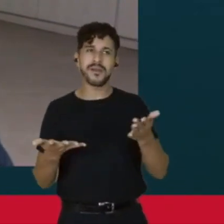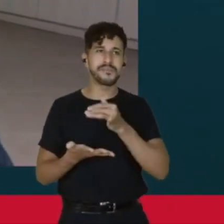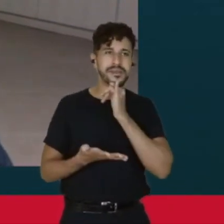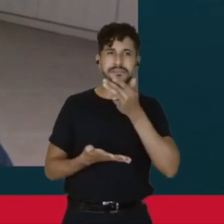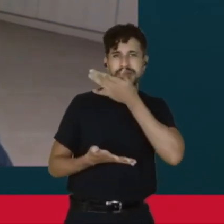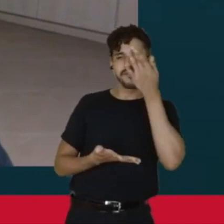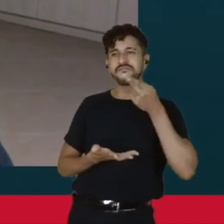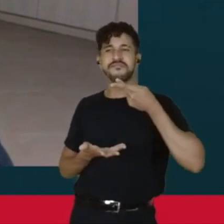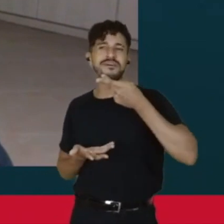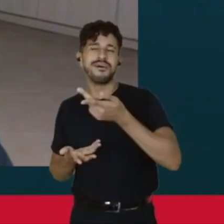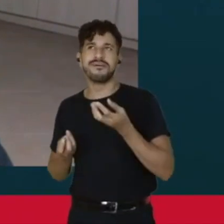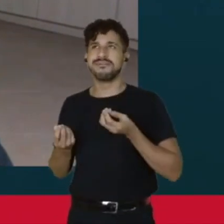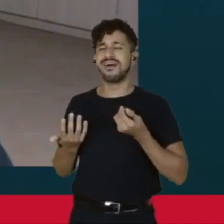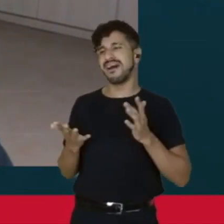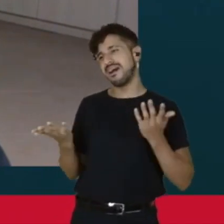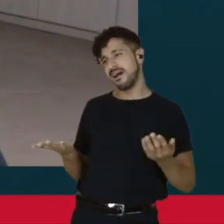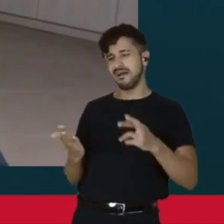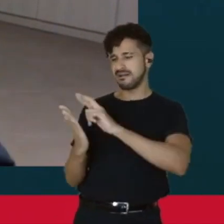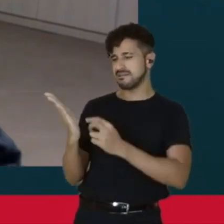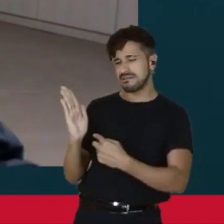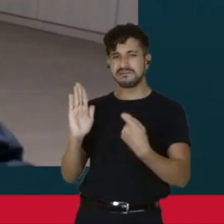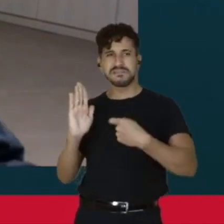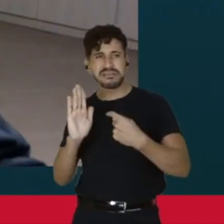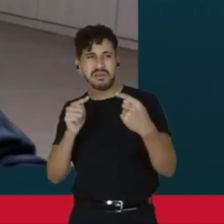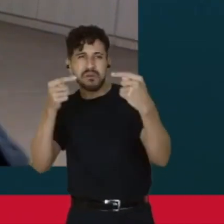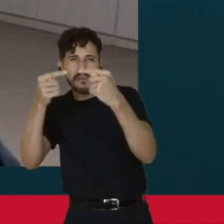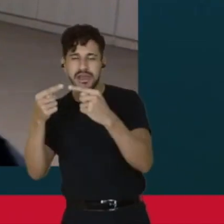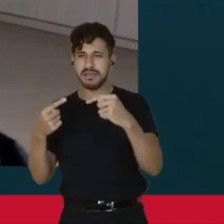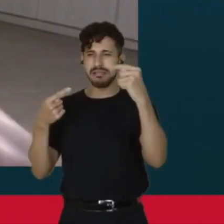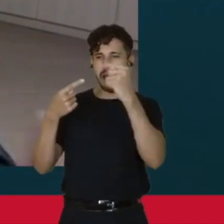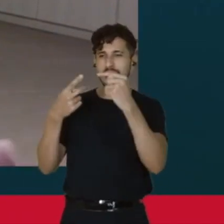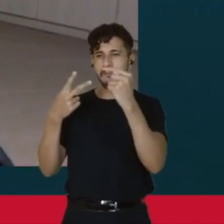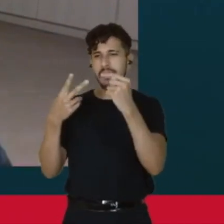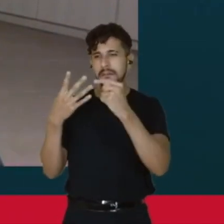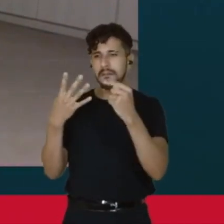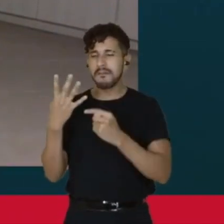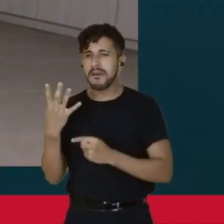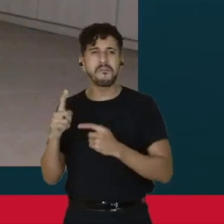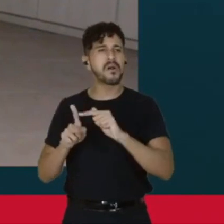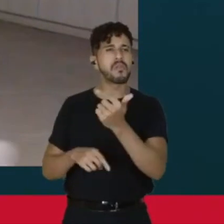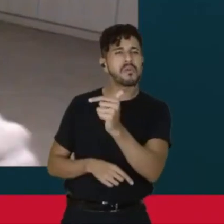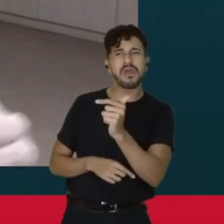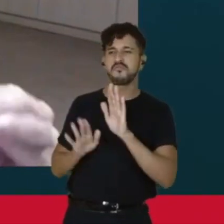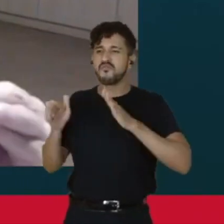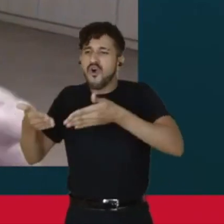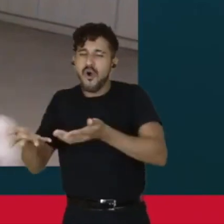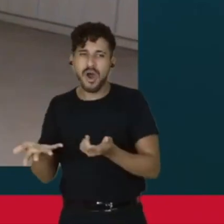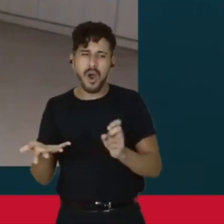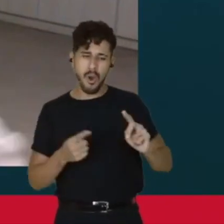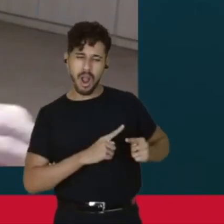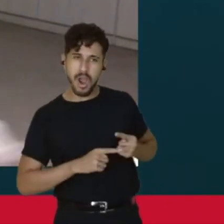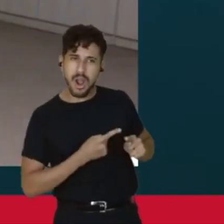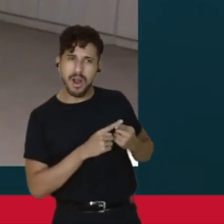podem dizer, né, mas o relatório deveria ter trazido tal fato com mais ênfase, ou articulado